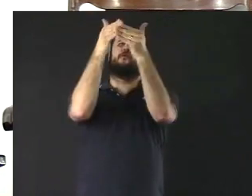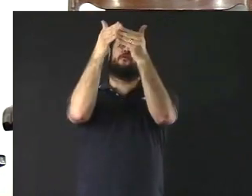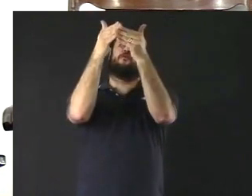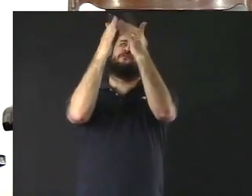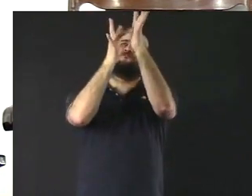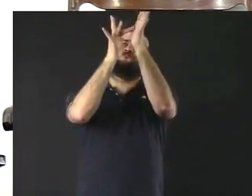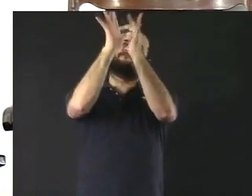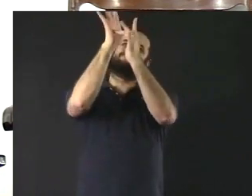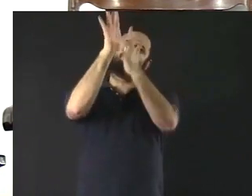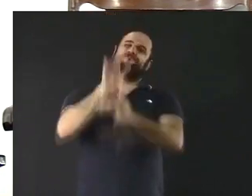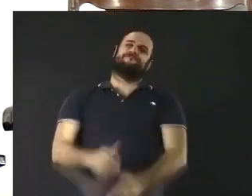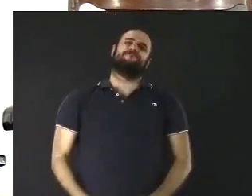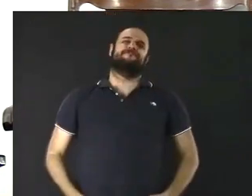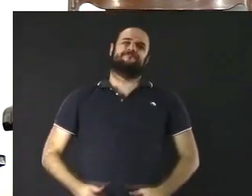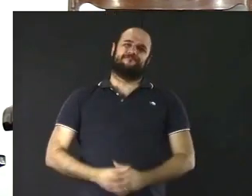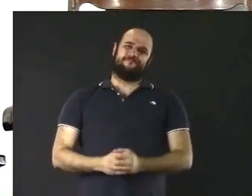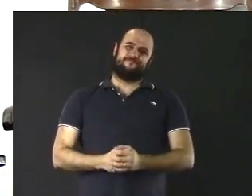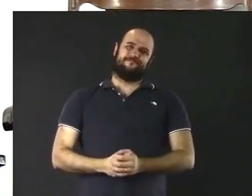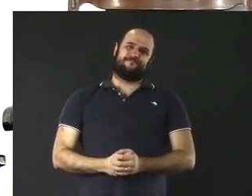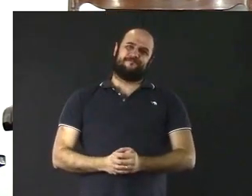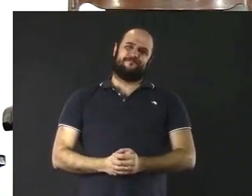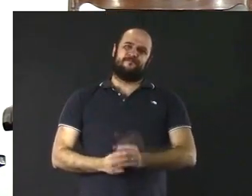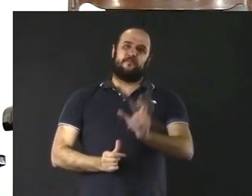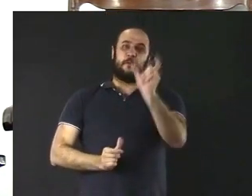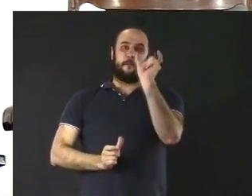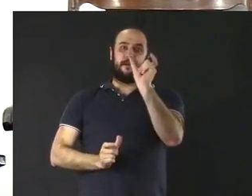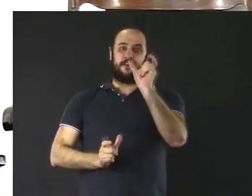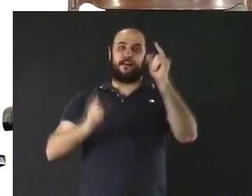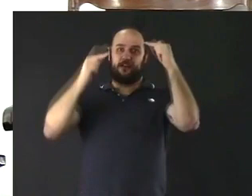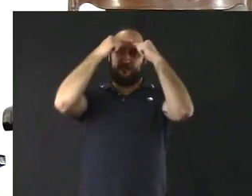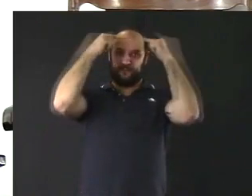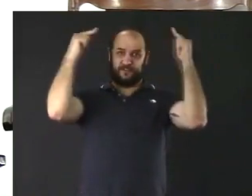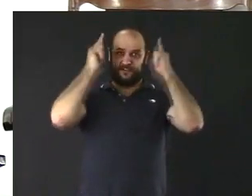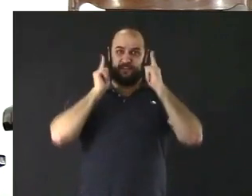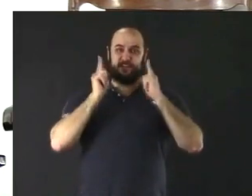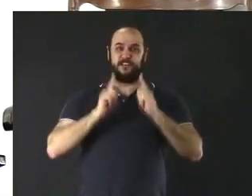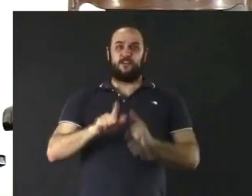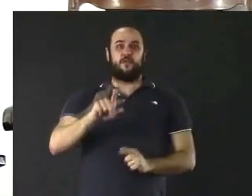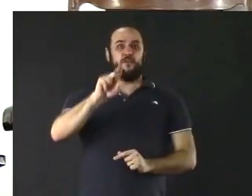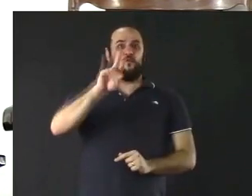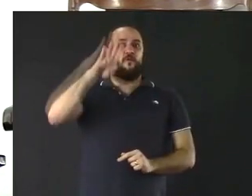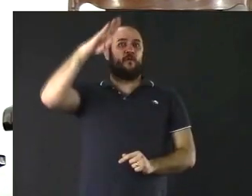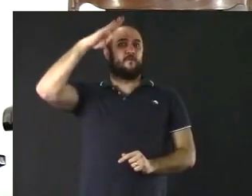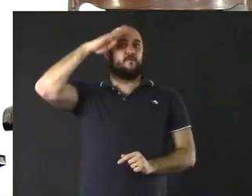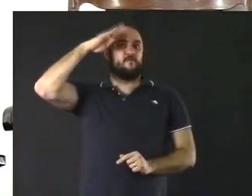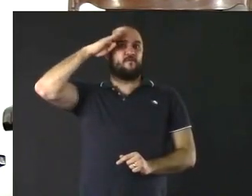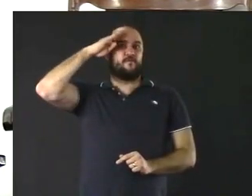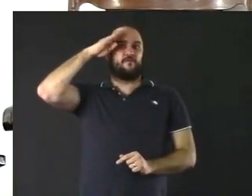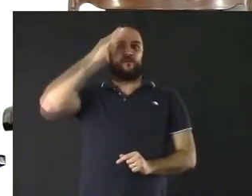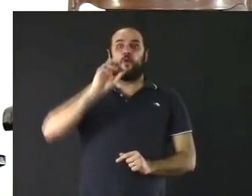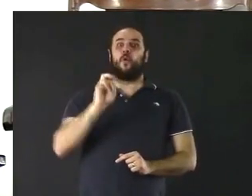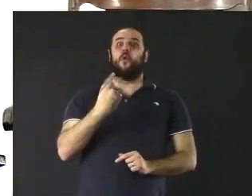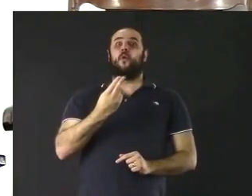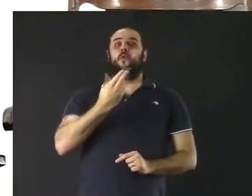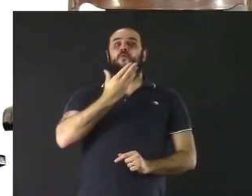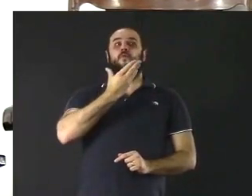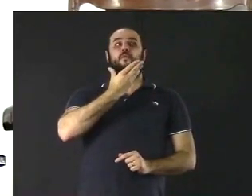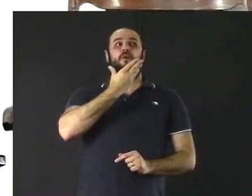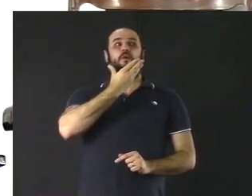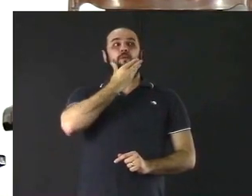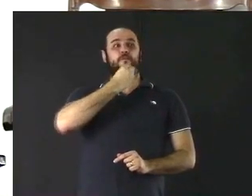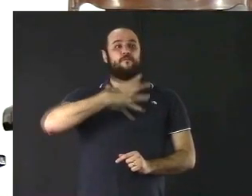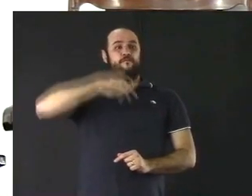em Jesus. O termo grego aqui para autor é capitão, é príncipe, ou seja,